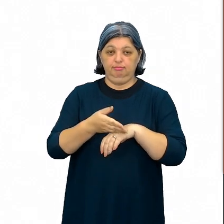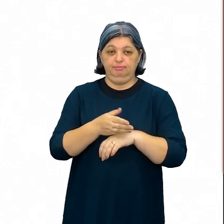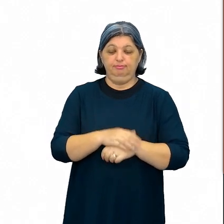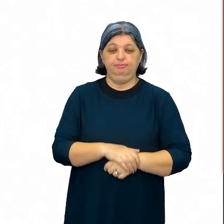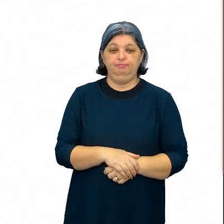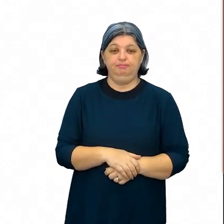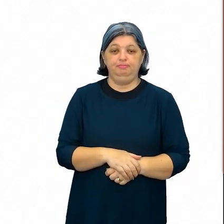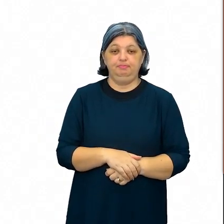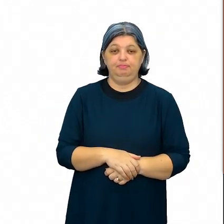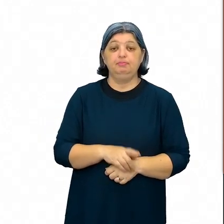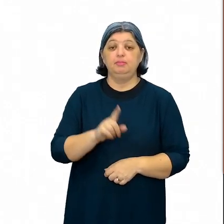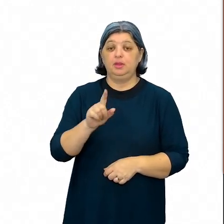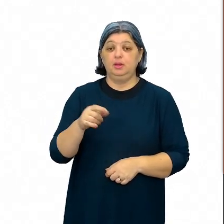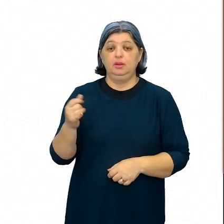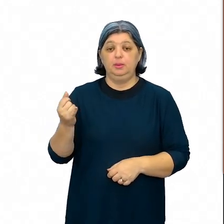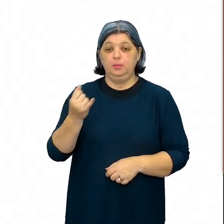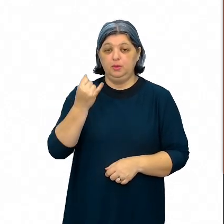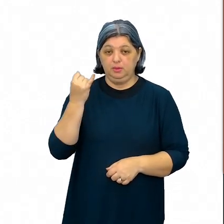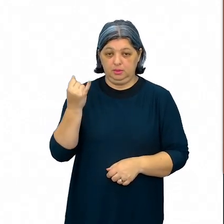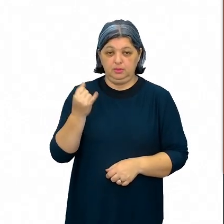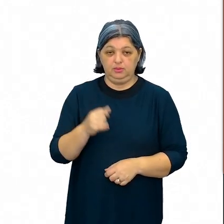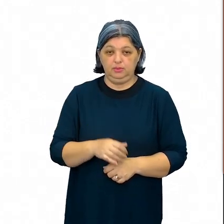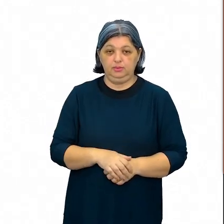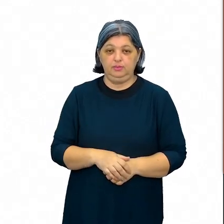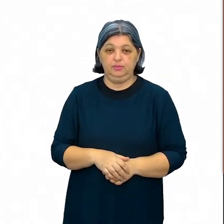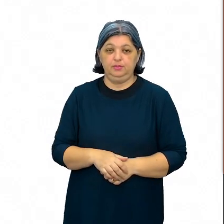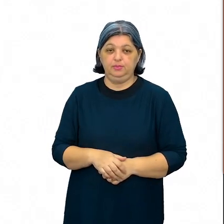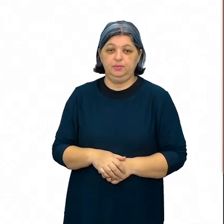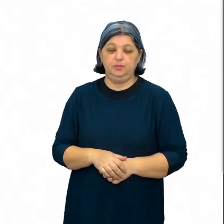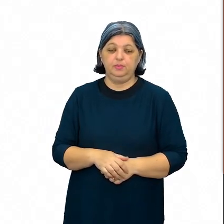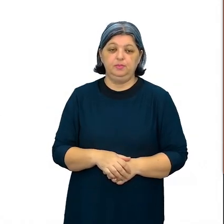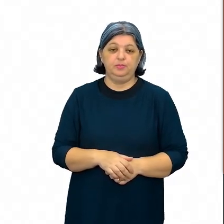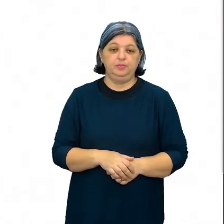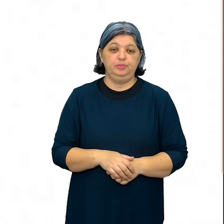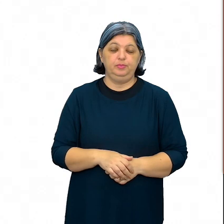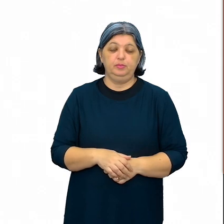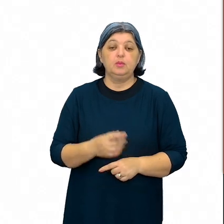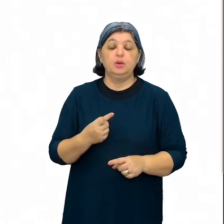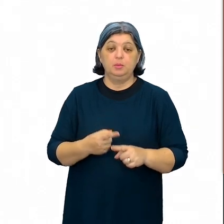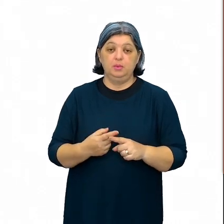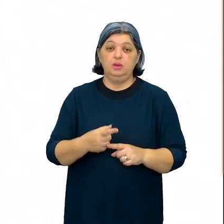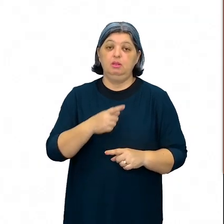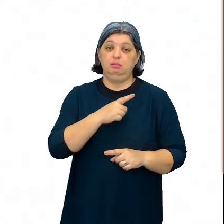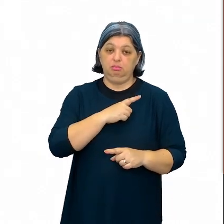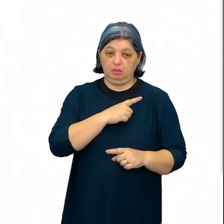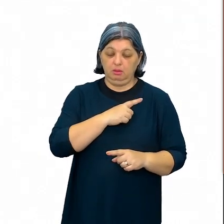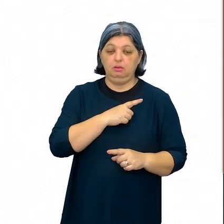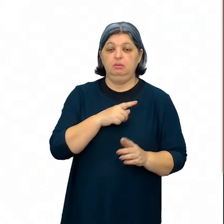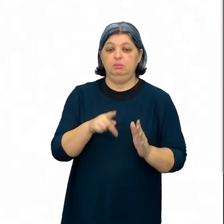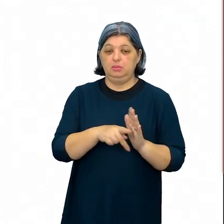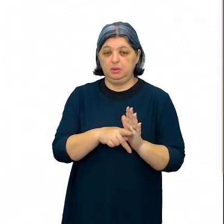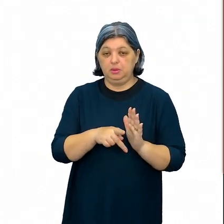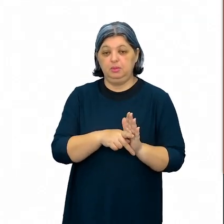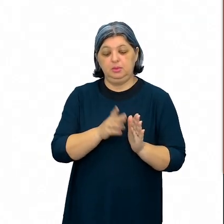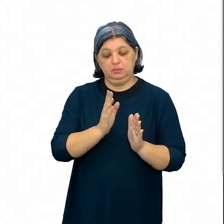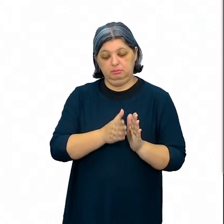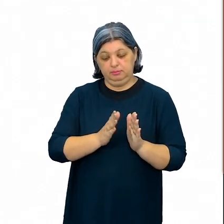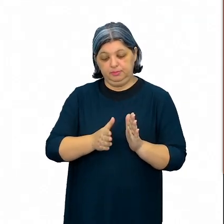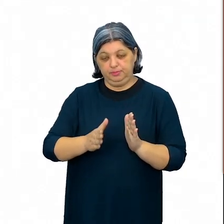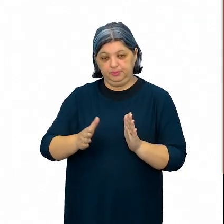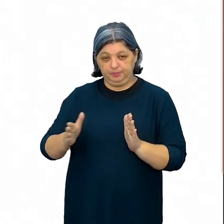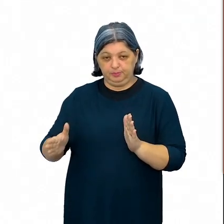e isso é super importante né Vale ressaltar Porque existe uma trilha né existe o